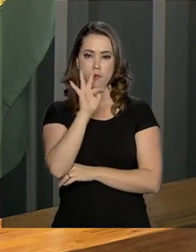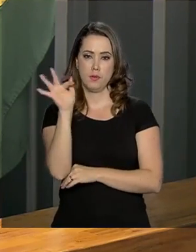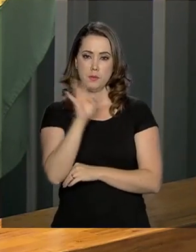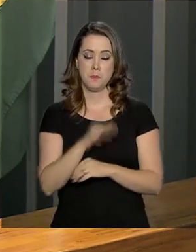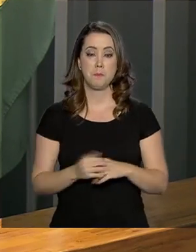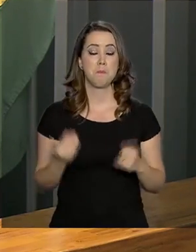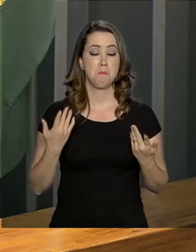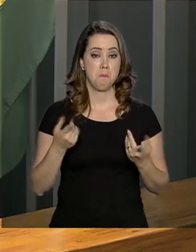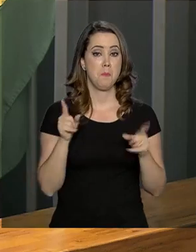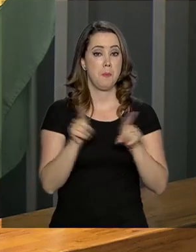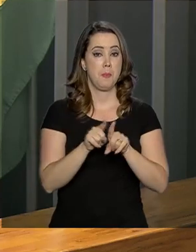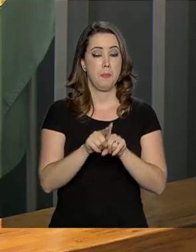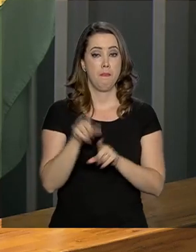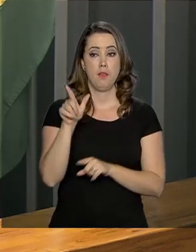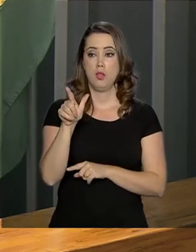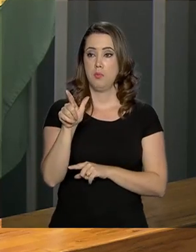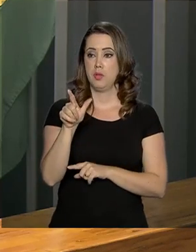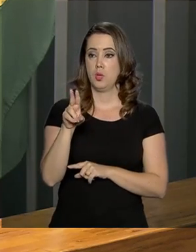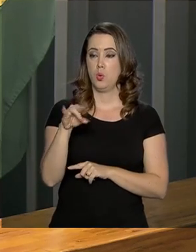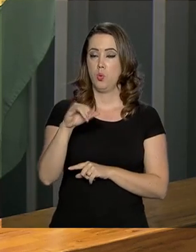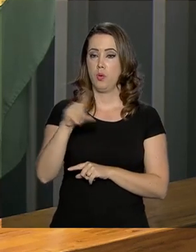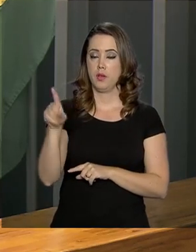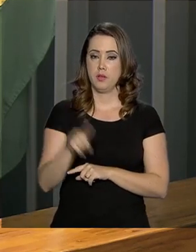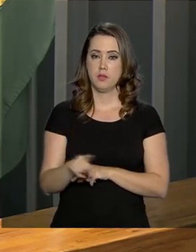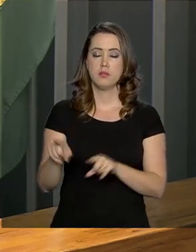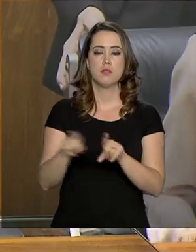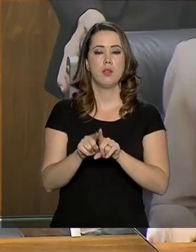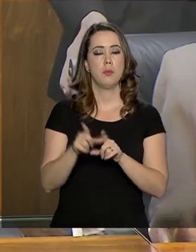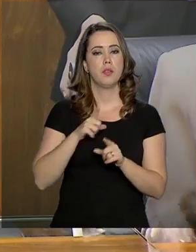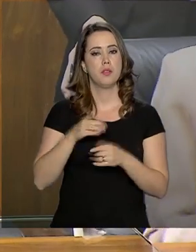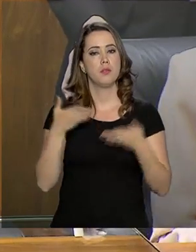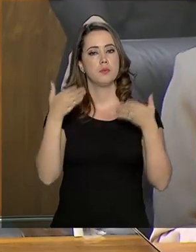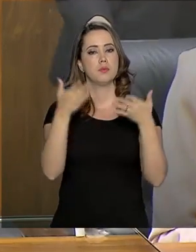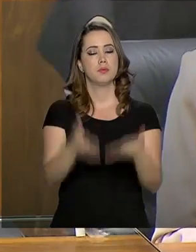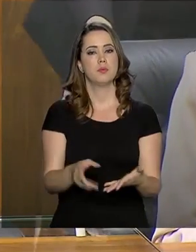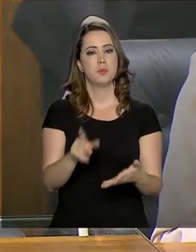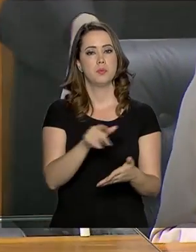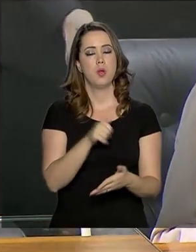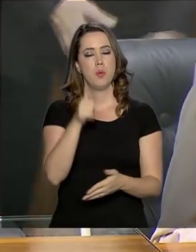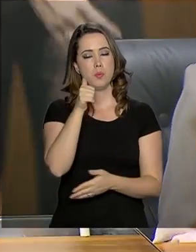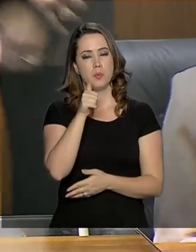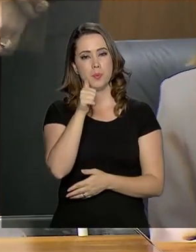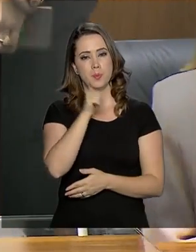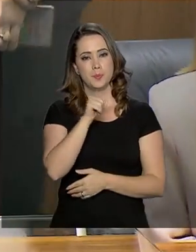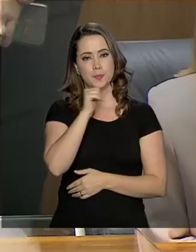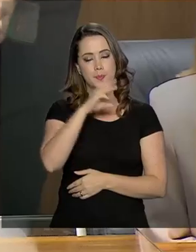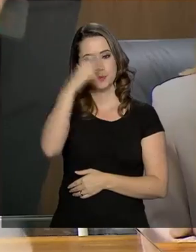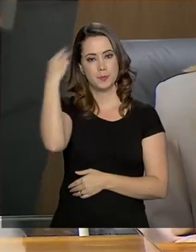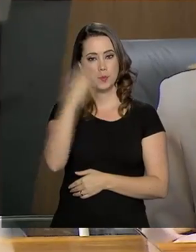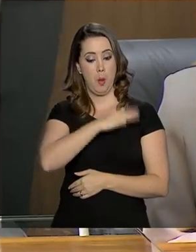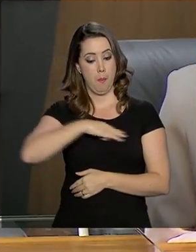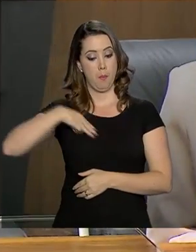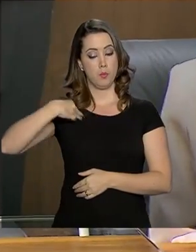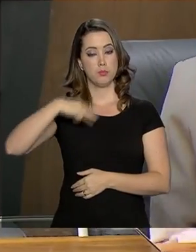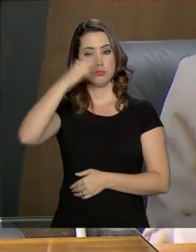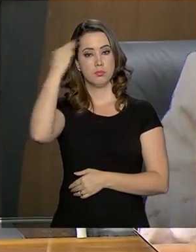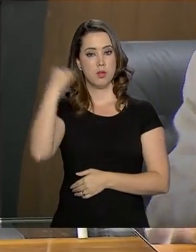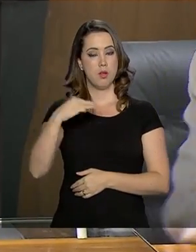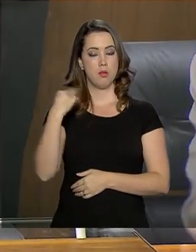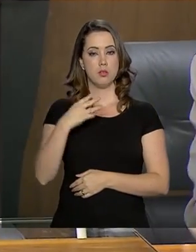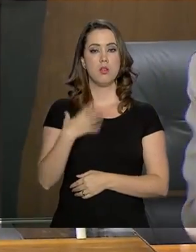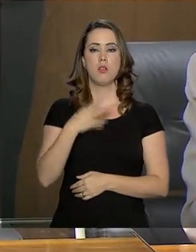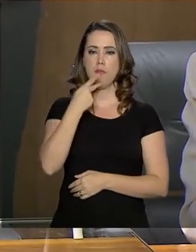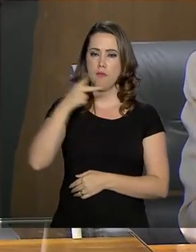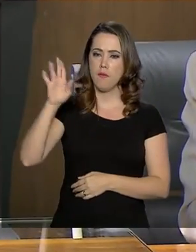fevereiro. Além de Luiz Henrique Mandetta, o evento também contou com a presença da primeira-dama, Michele Bolsonaro, que declarou apoio